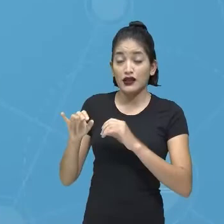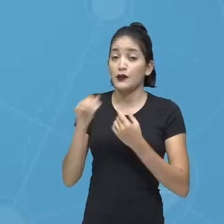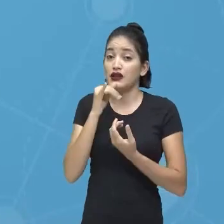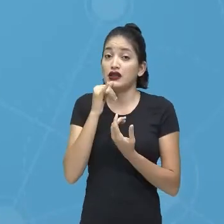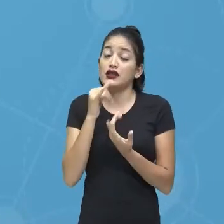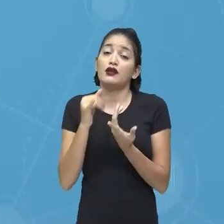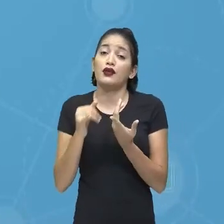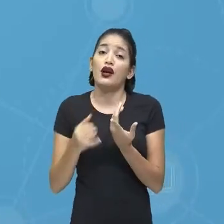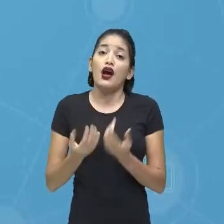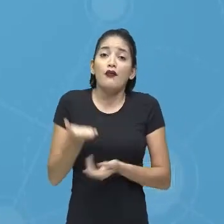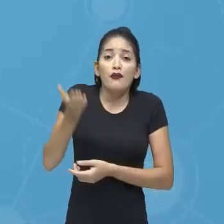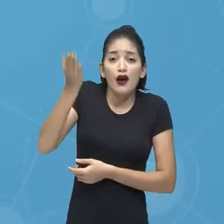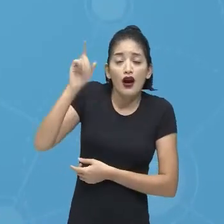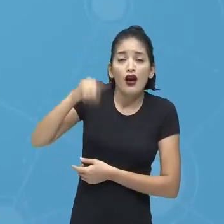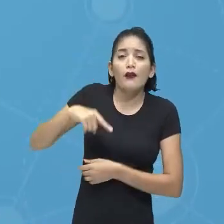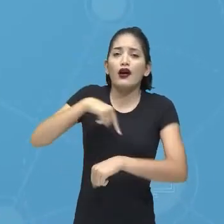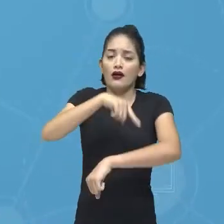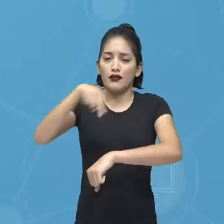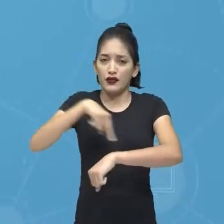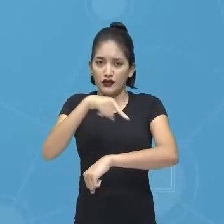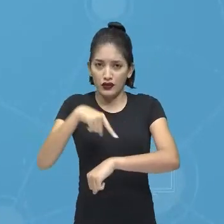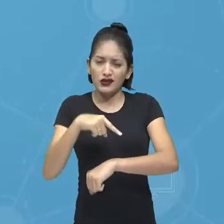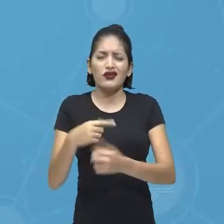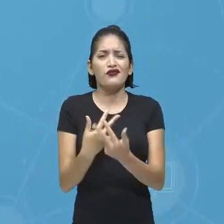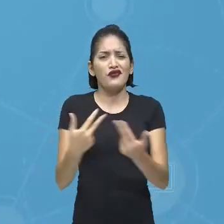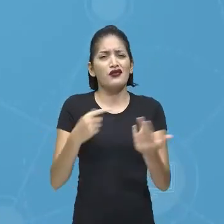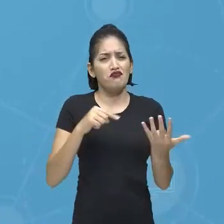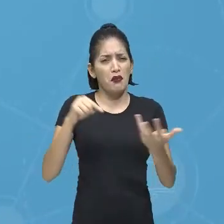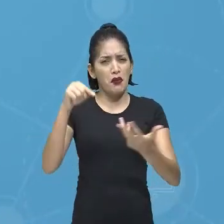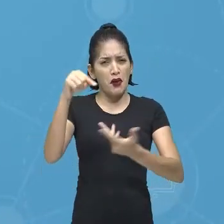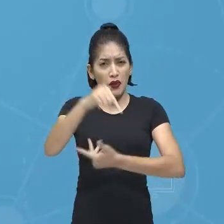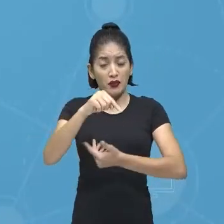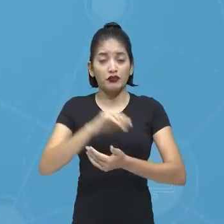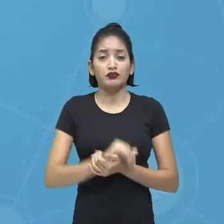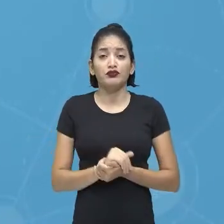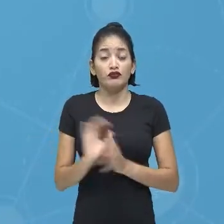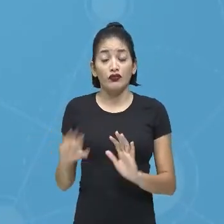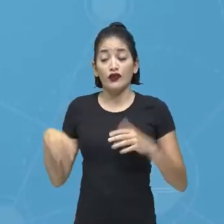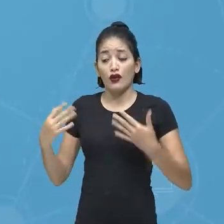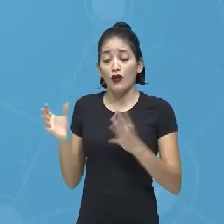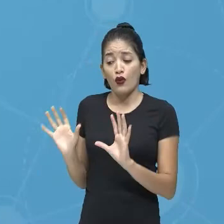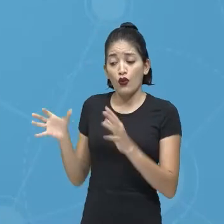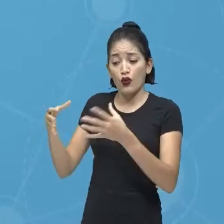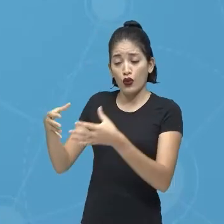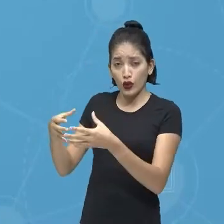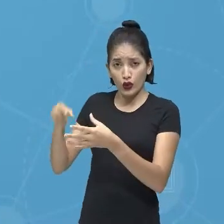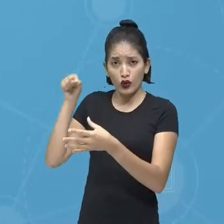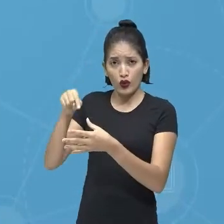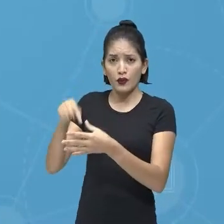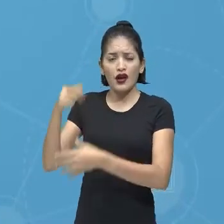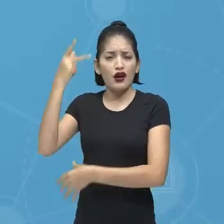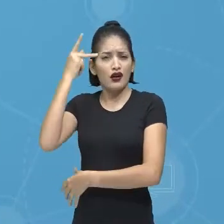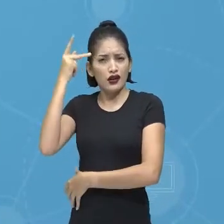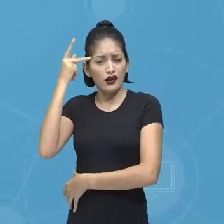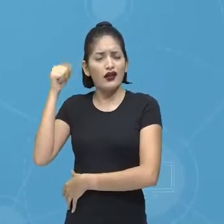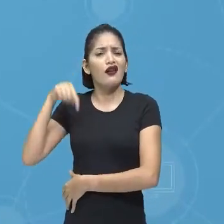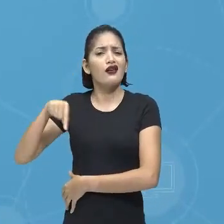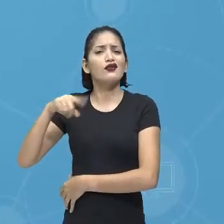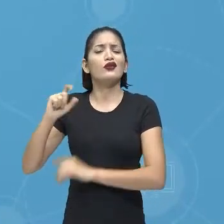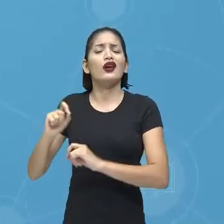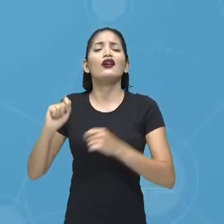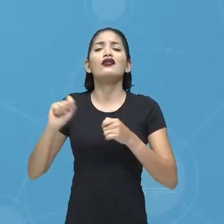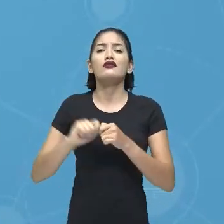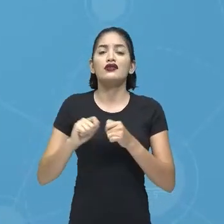timbre, a altura, a duração e etc. Então, os barbatuques é um grupo, como eu falei para vocês, paulistano, que eles fizeram